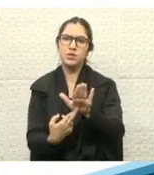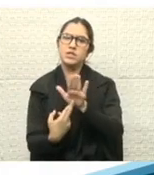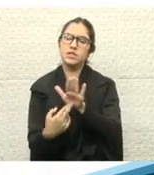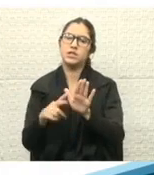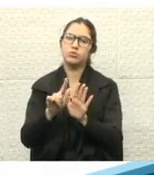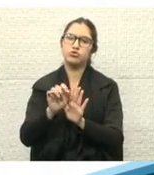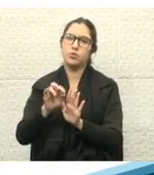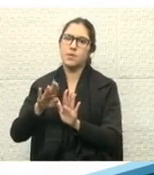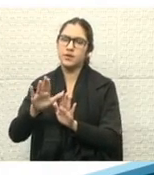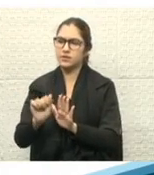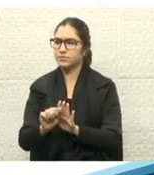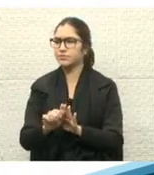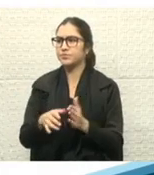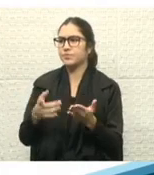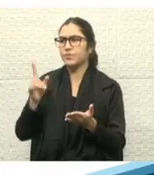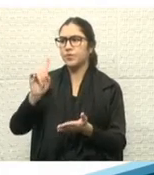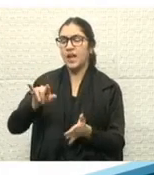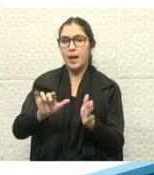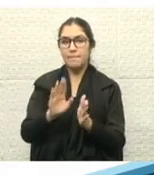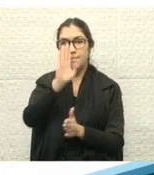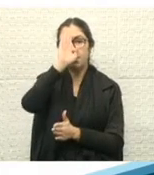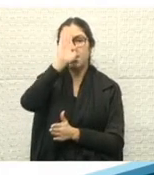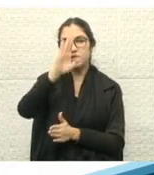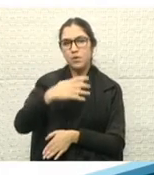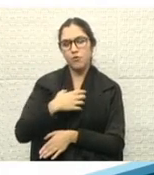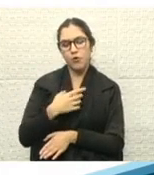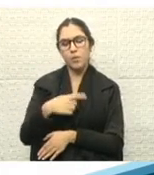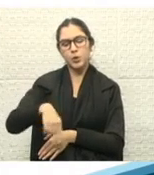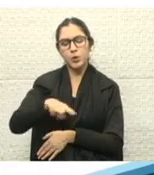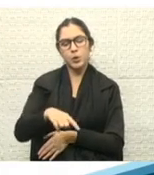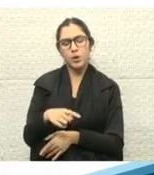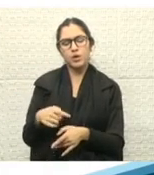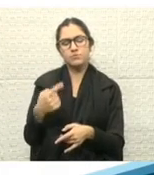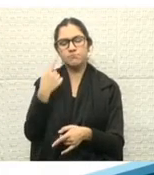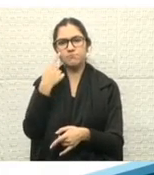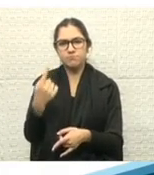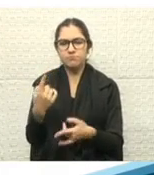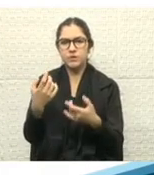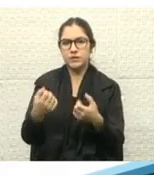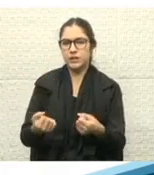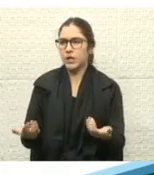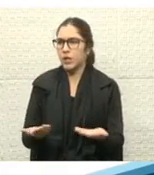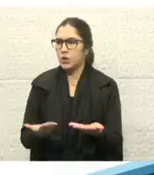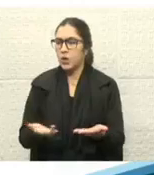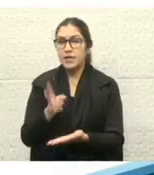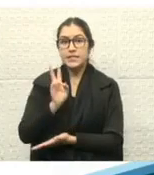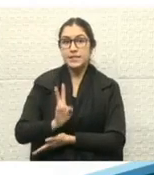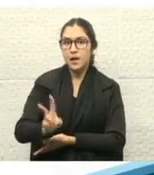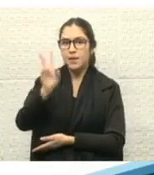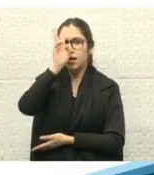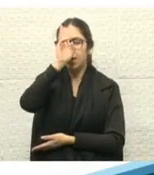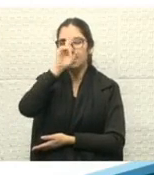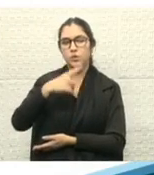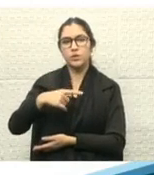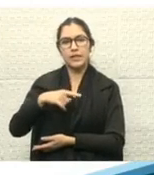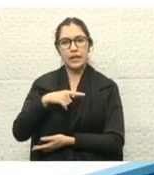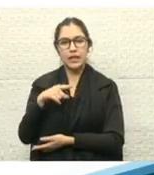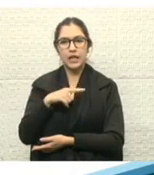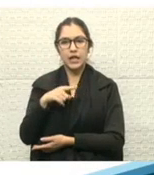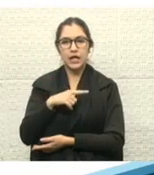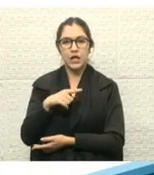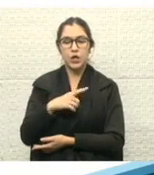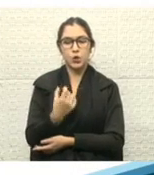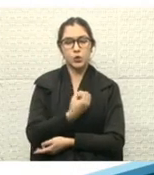representações geométricas. Então, essa é a principal forma que nós iremos adotar, sempre lembrando que eu tenho